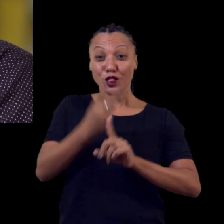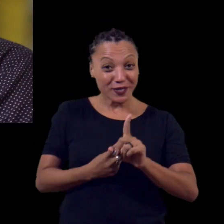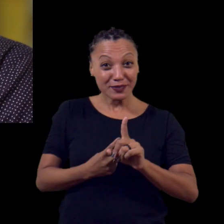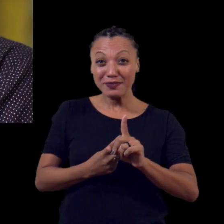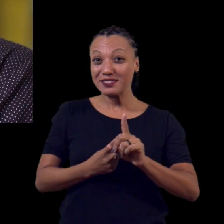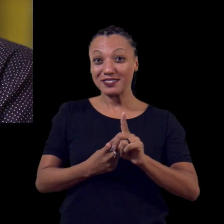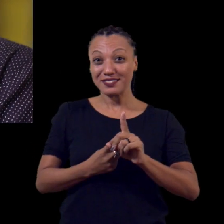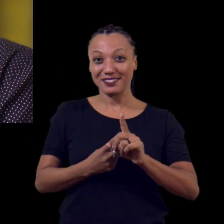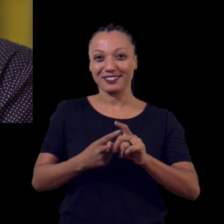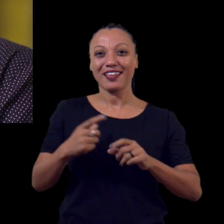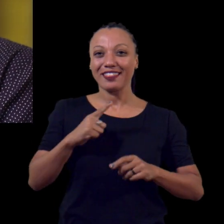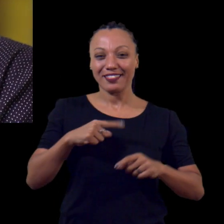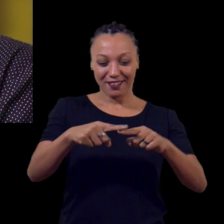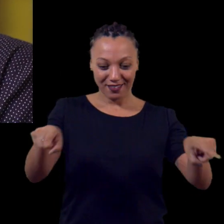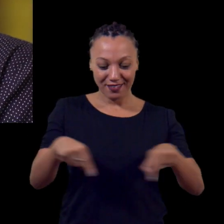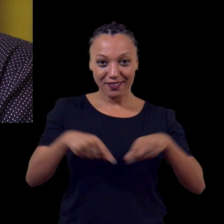estava cabeceando a bola certinho.